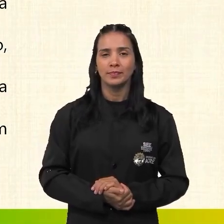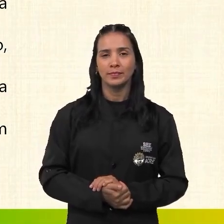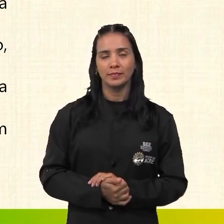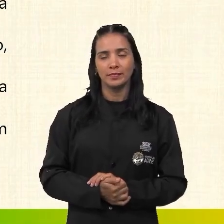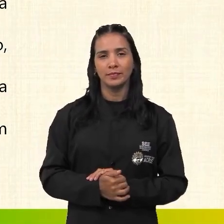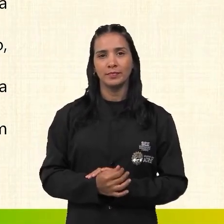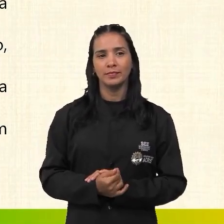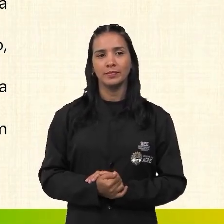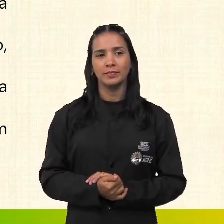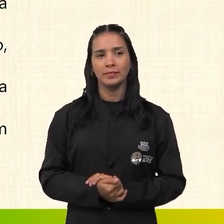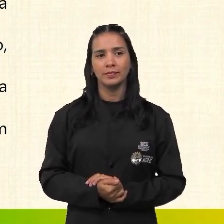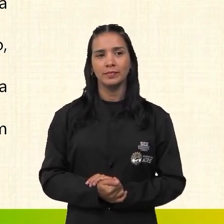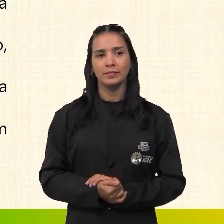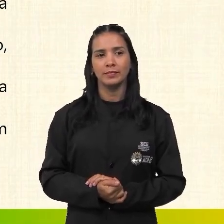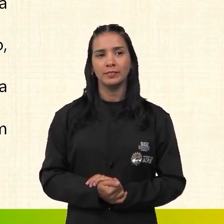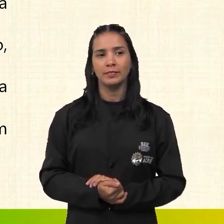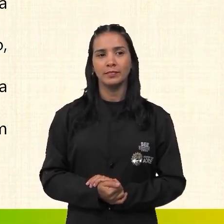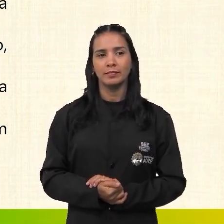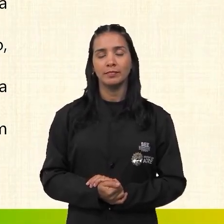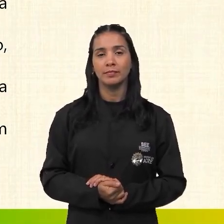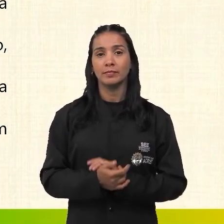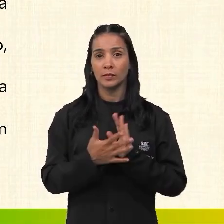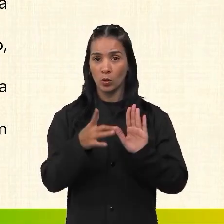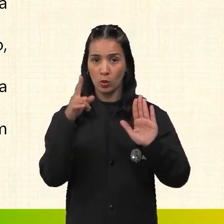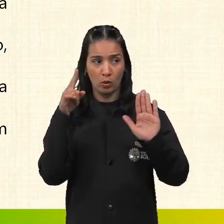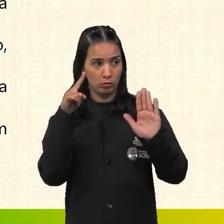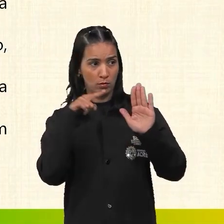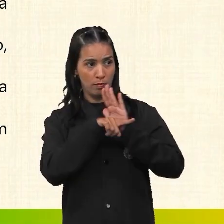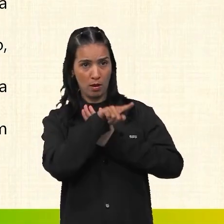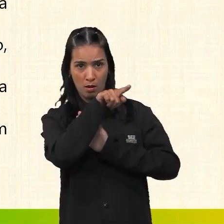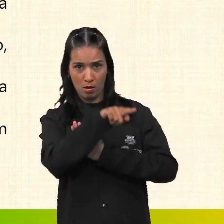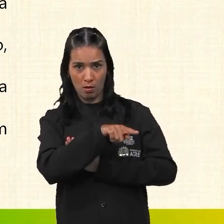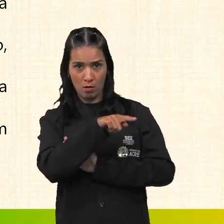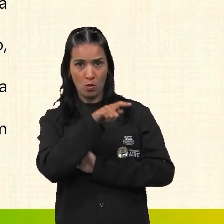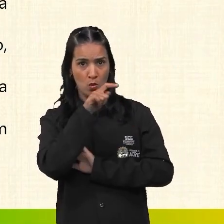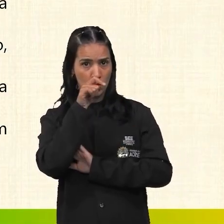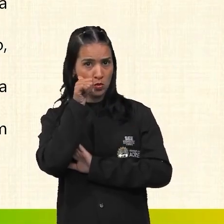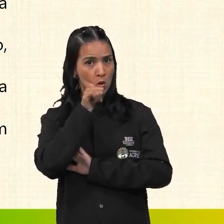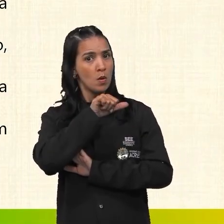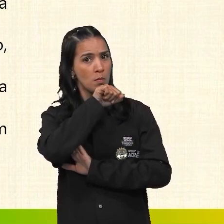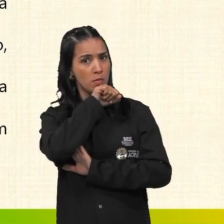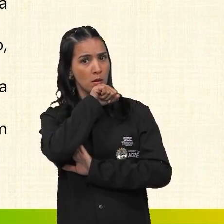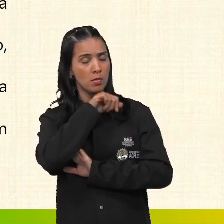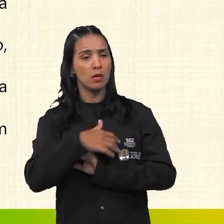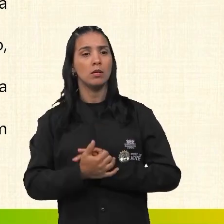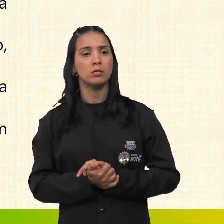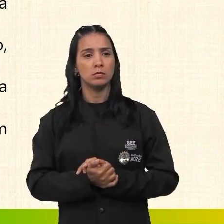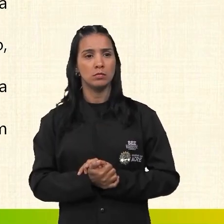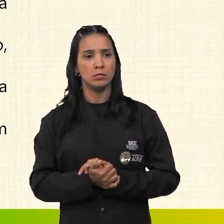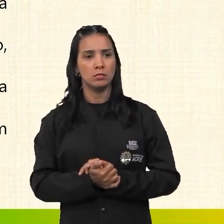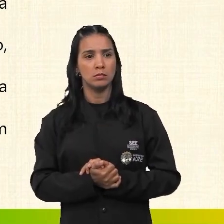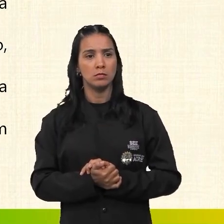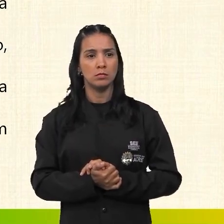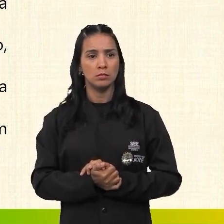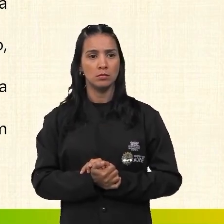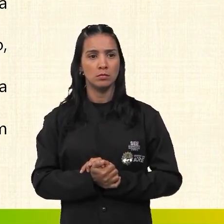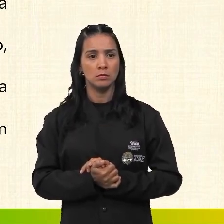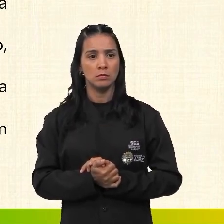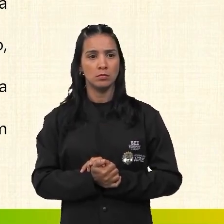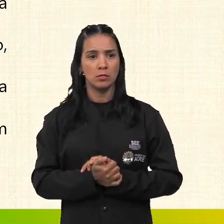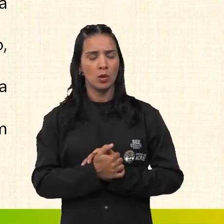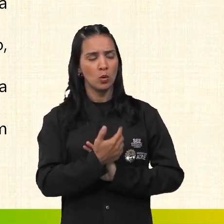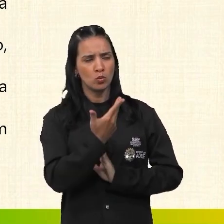bem? Vamos lá. Ele pergunta para a mãe dele, "What's for dinner?" E ela responde,